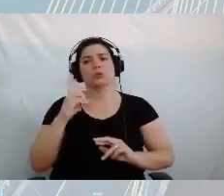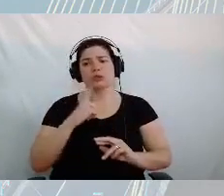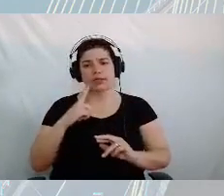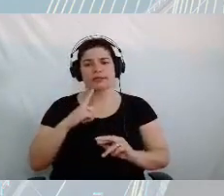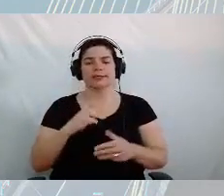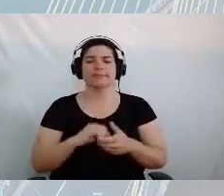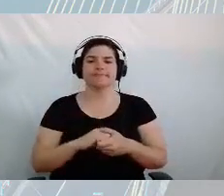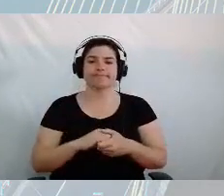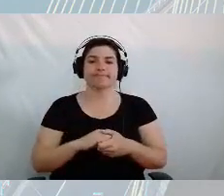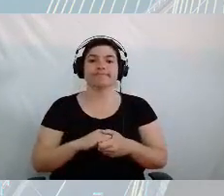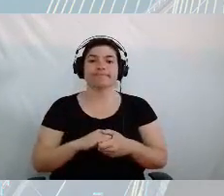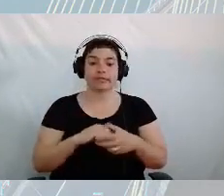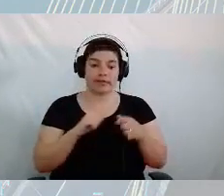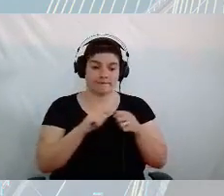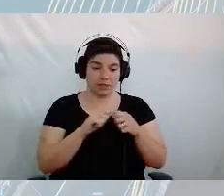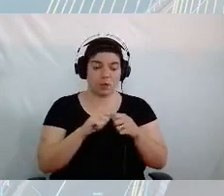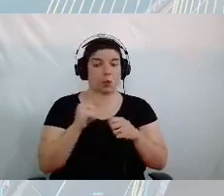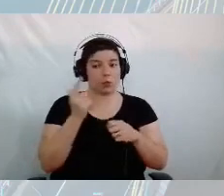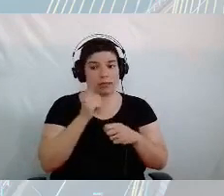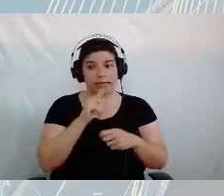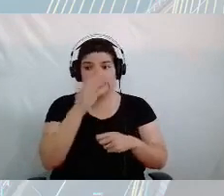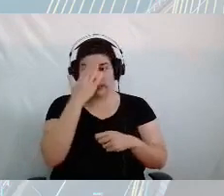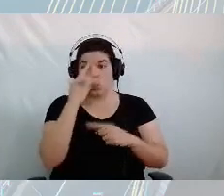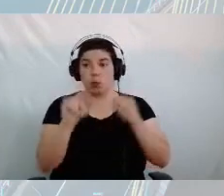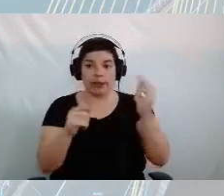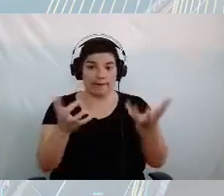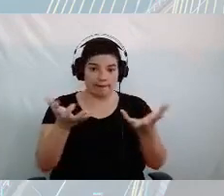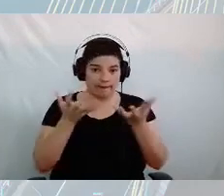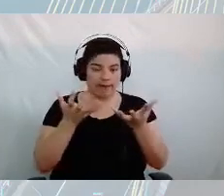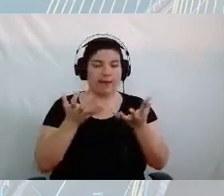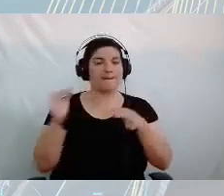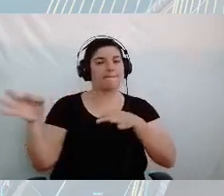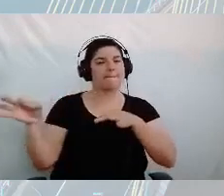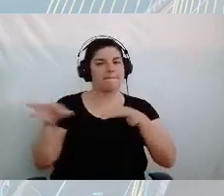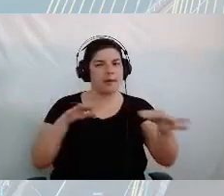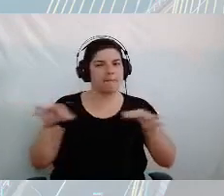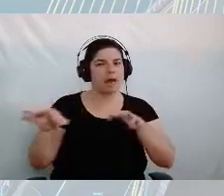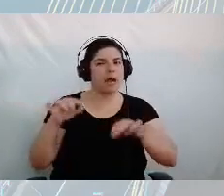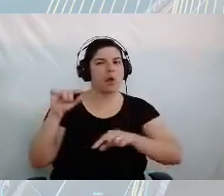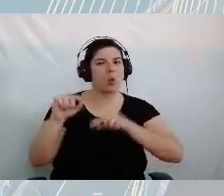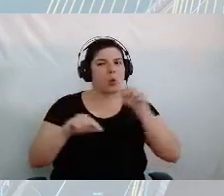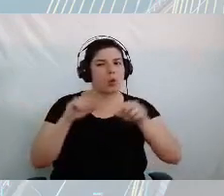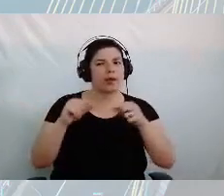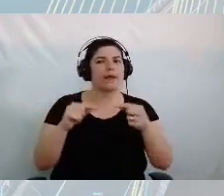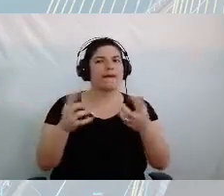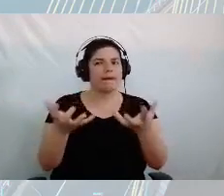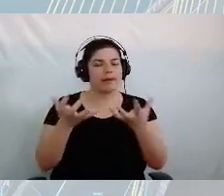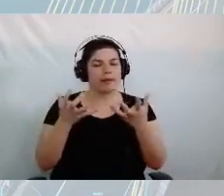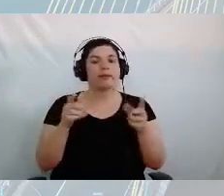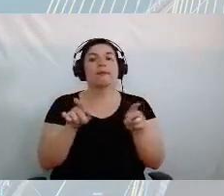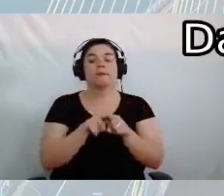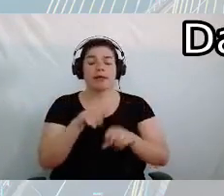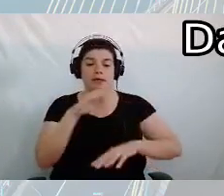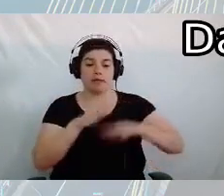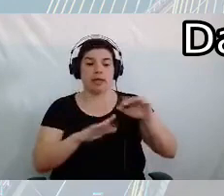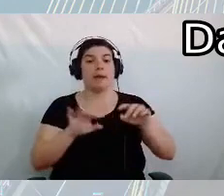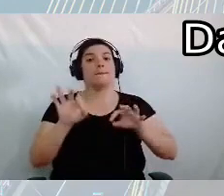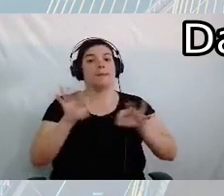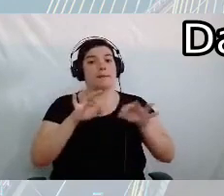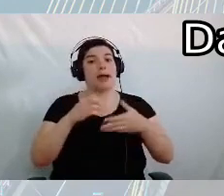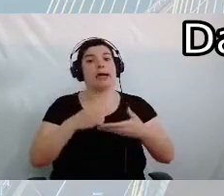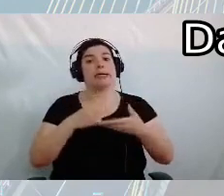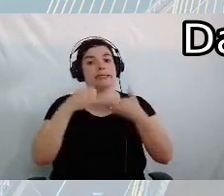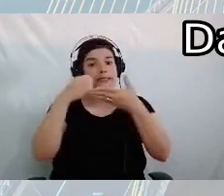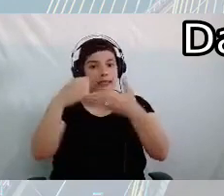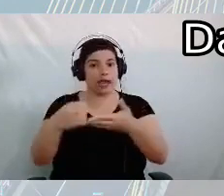foi feito para descobrir o que a gente queria, para desenhar o que a gente queria e logo depois para desenvolver e entregar. Daqui para frente eu